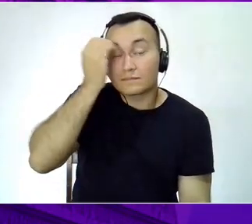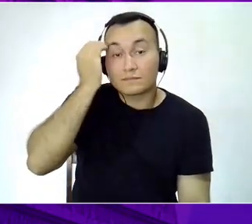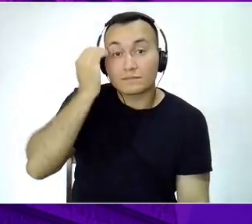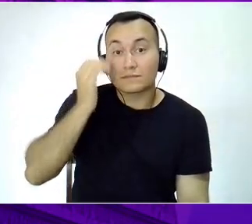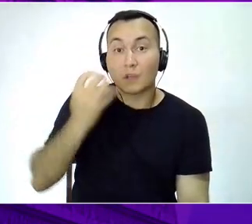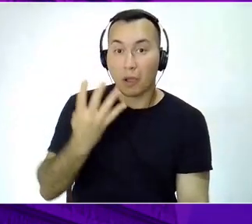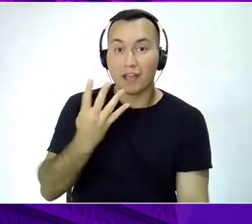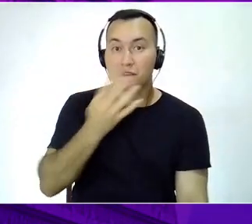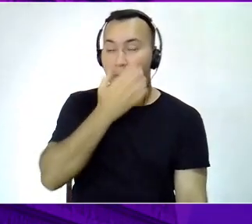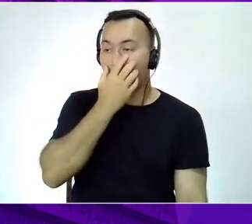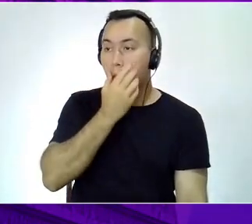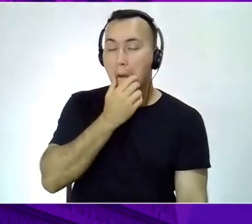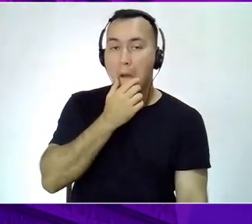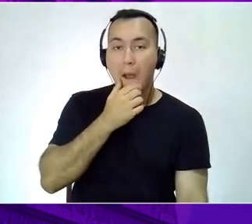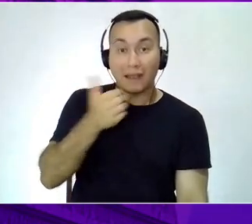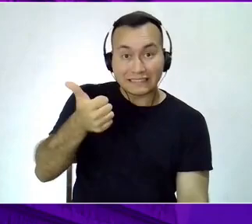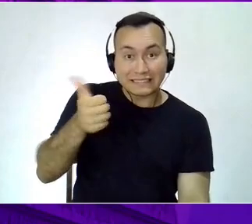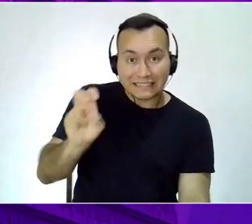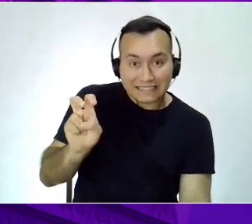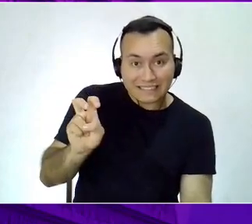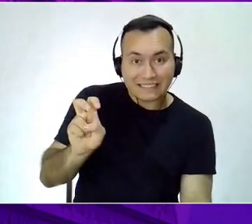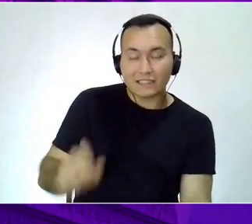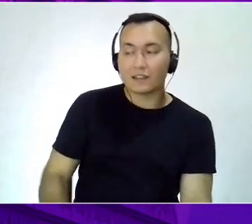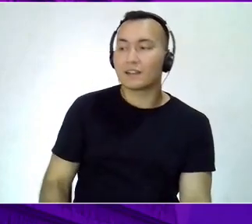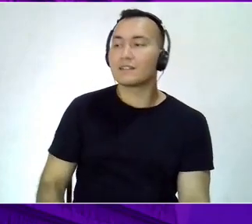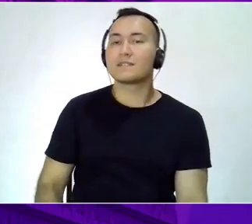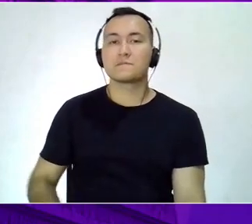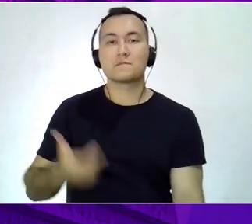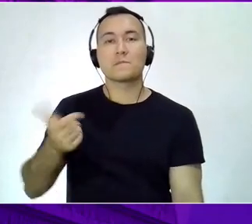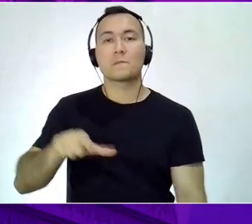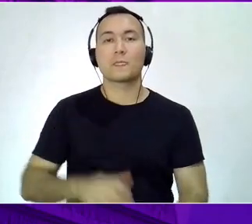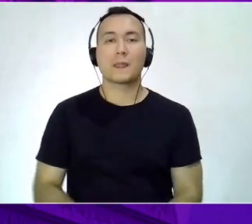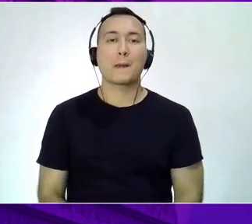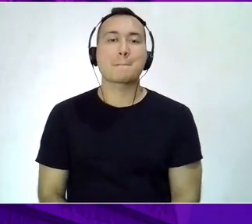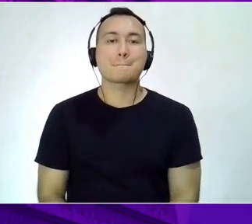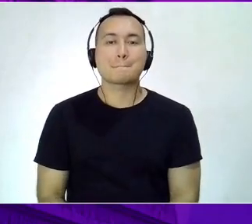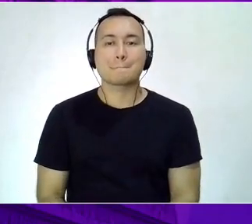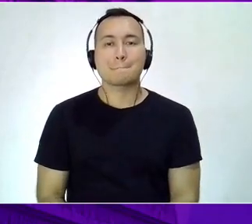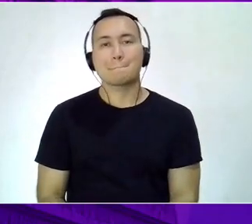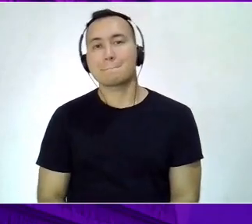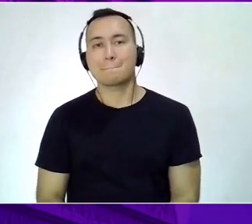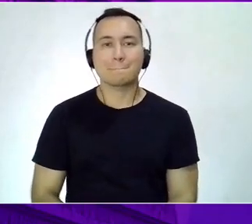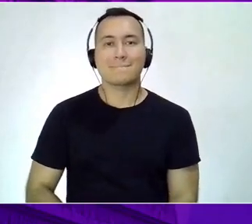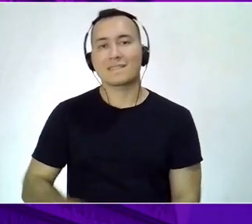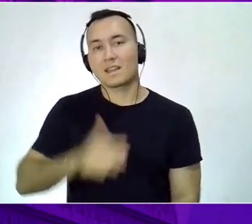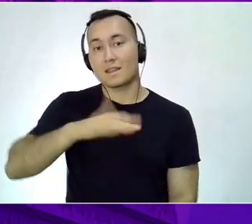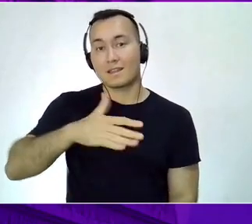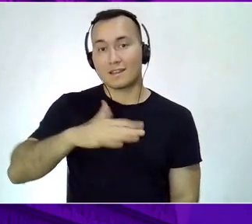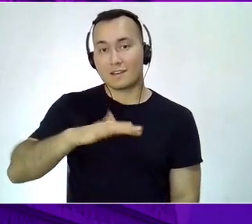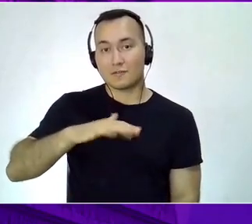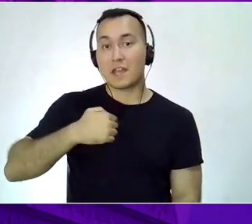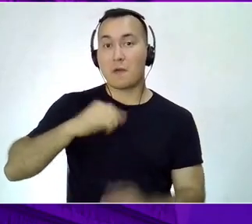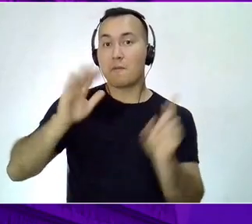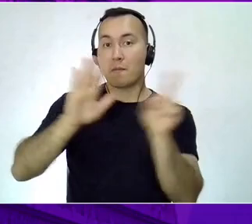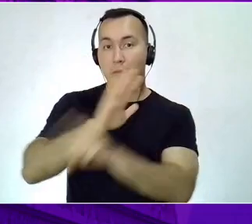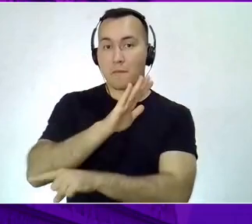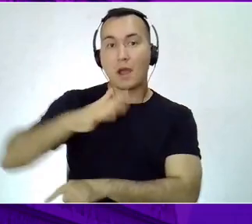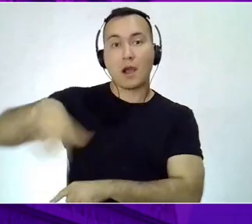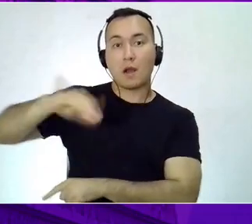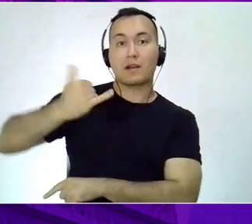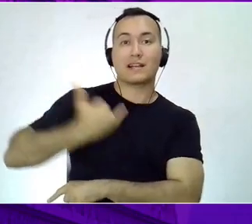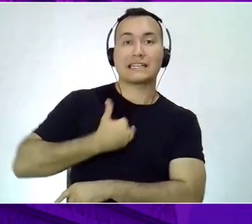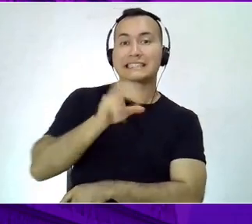gente já... Geralmente vai sempre nessa escala, tipo, de 5 a 15, quando eu testo com as pessoas.